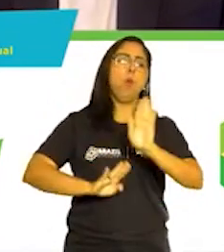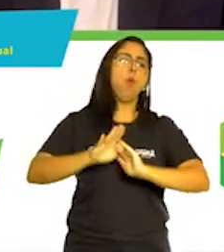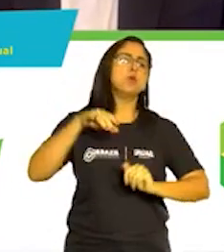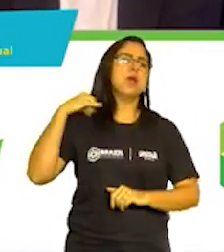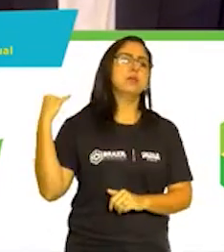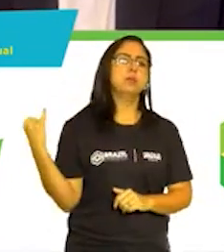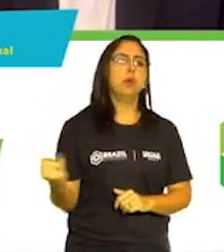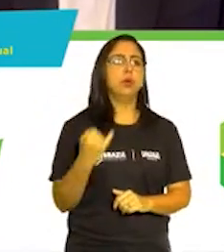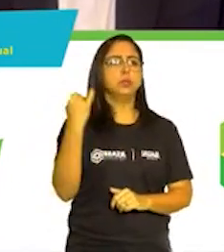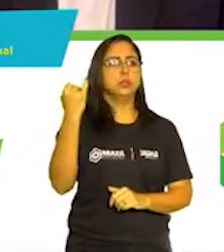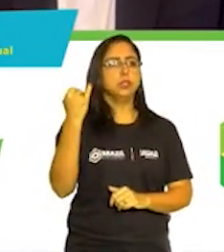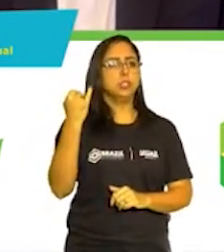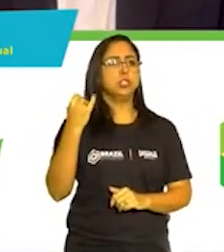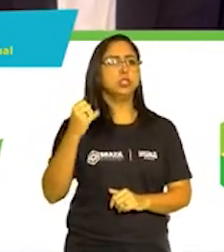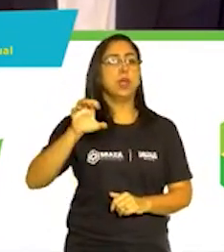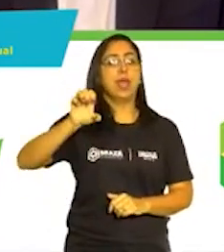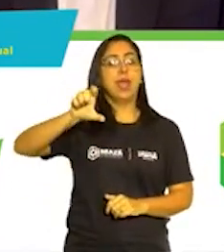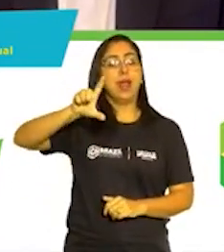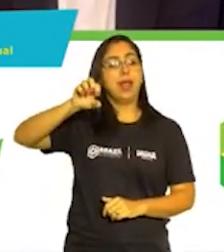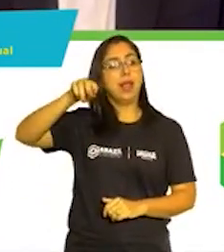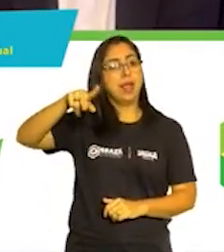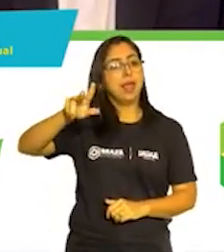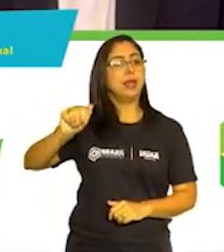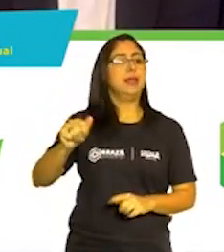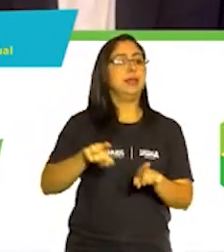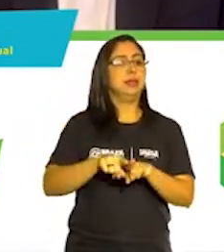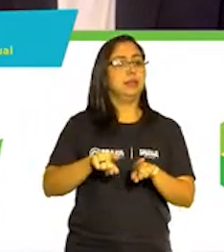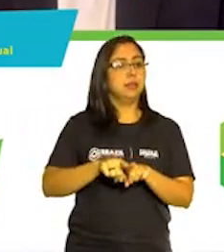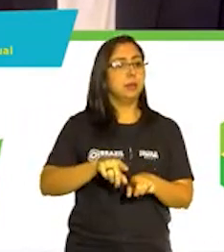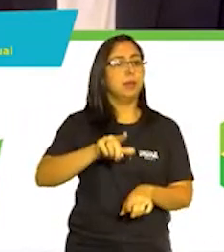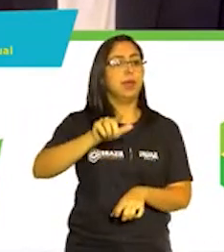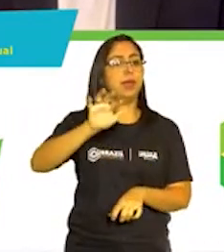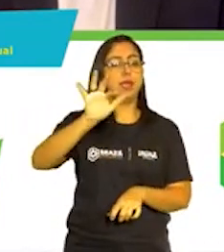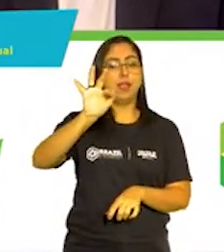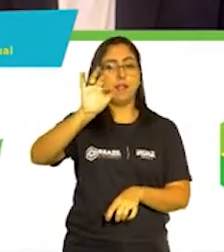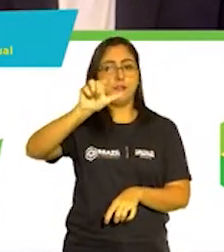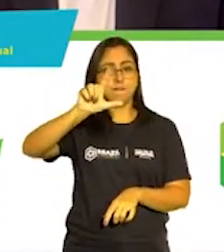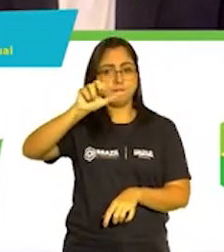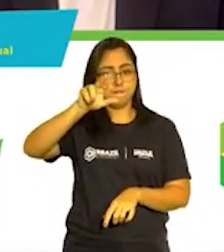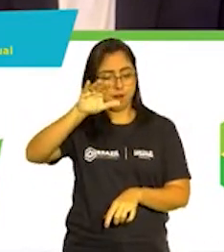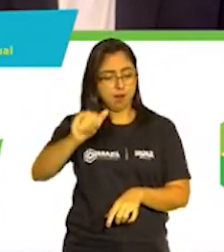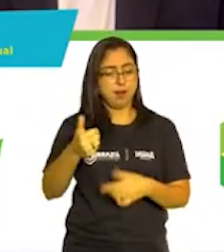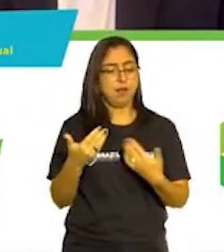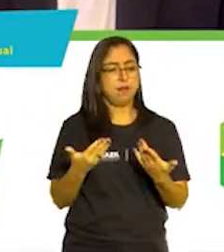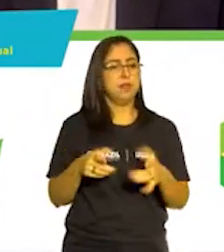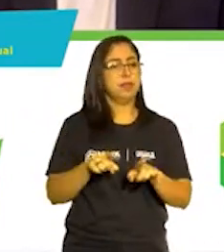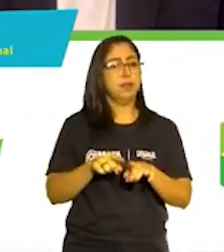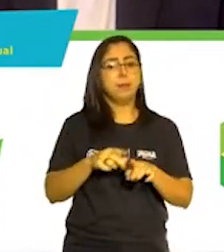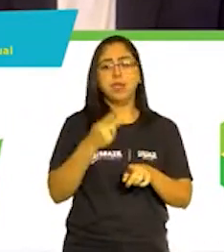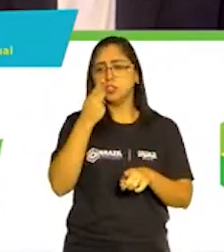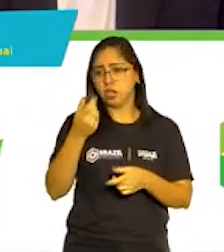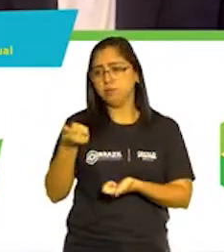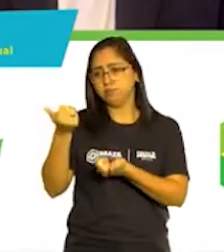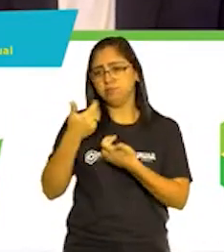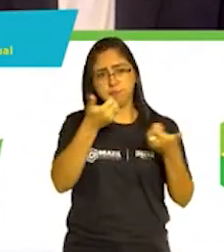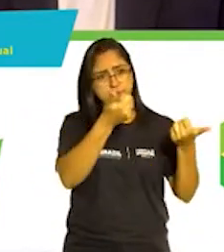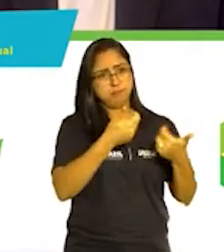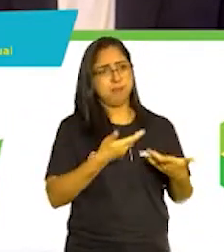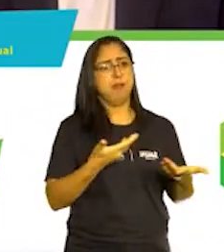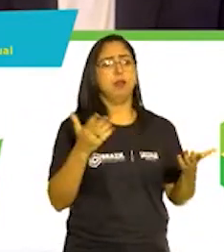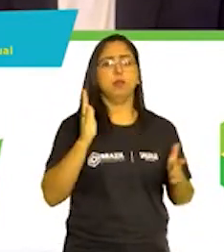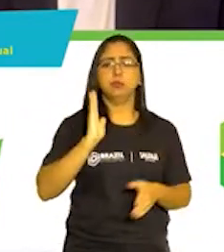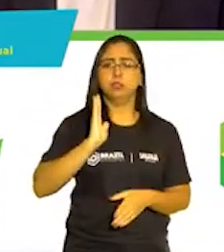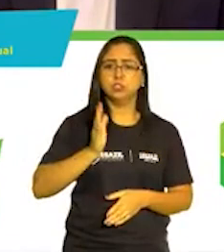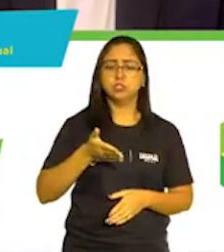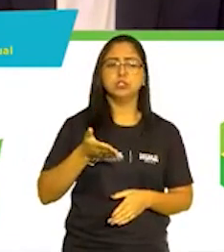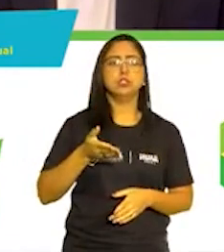Helena como a Flávia como o Mansueto já colocaram isso em vários momentos, que é a desigualdade intergeracional.